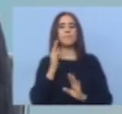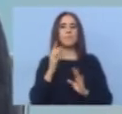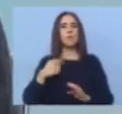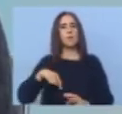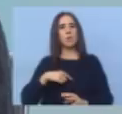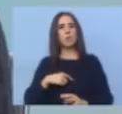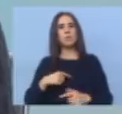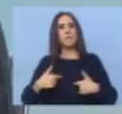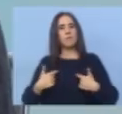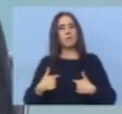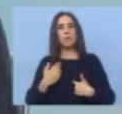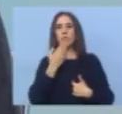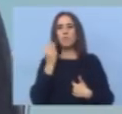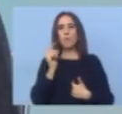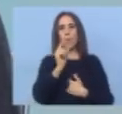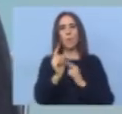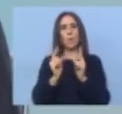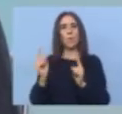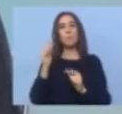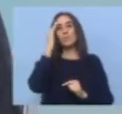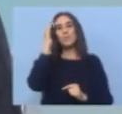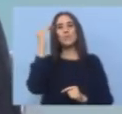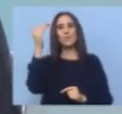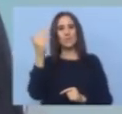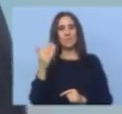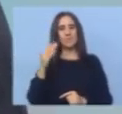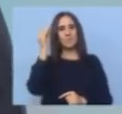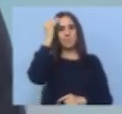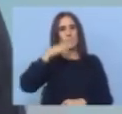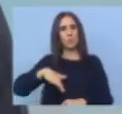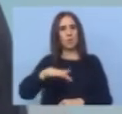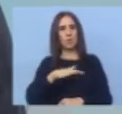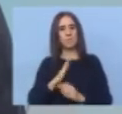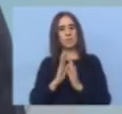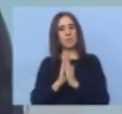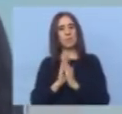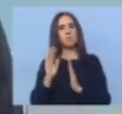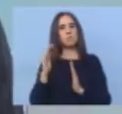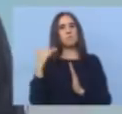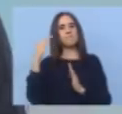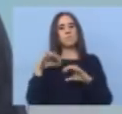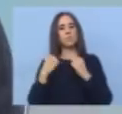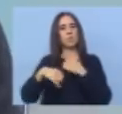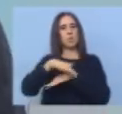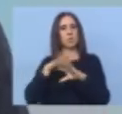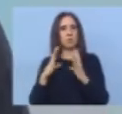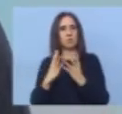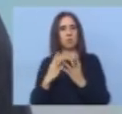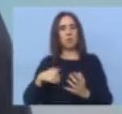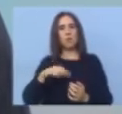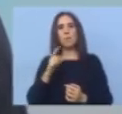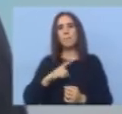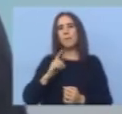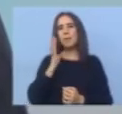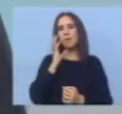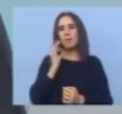mais no envio nos jovens, porque são o futuro daquela localidade e são o futuro da igreja e da sociedade no geral. E o que nós procuramos fazer muito é